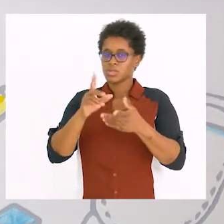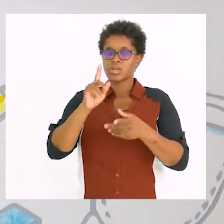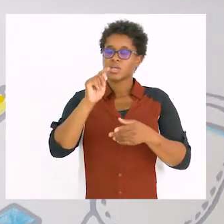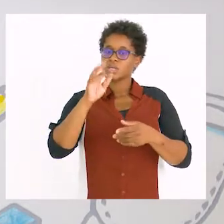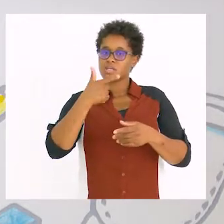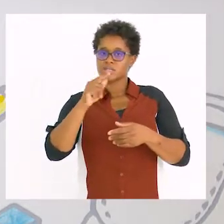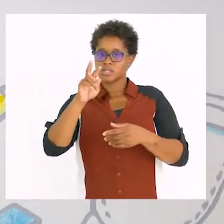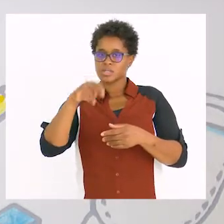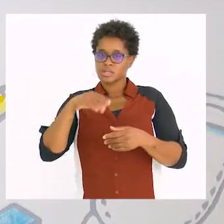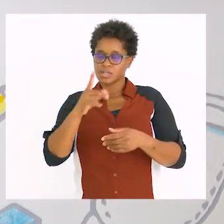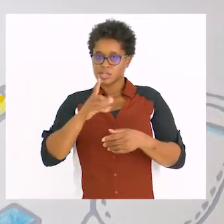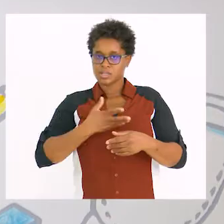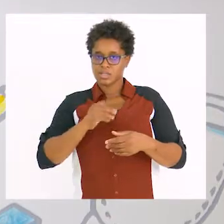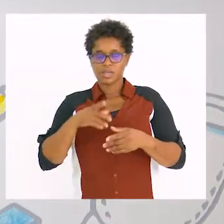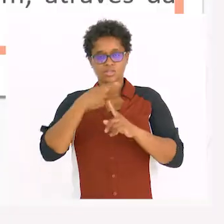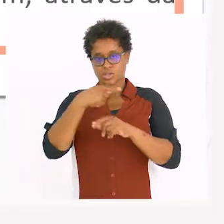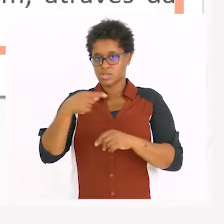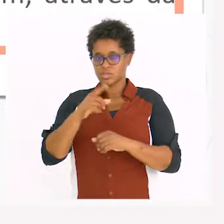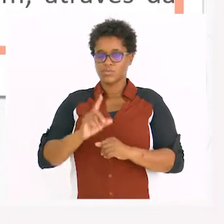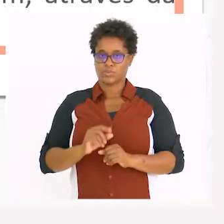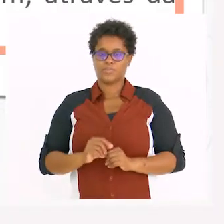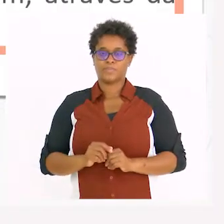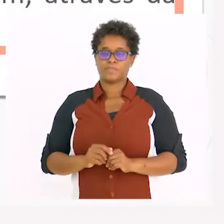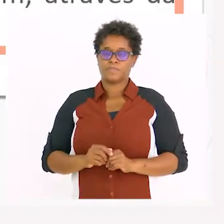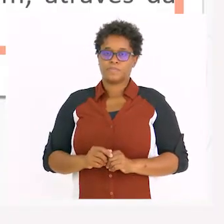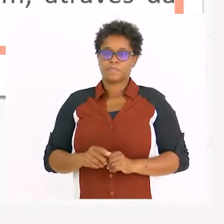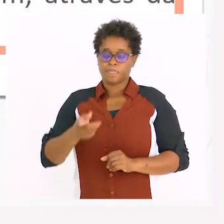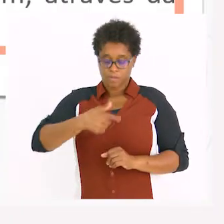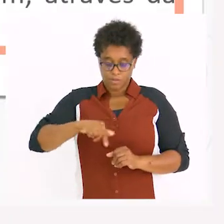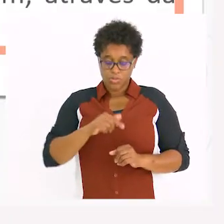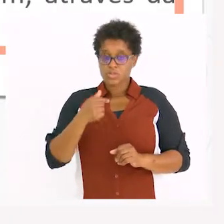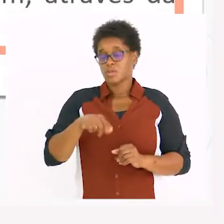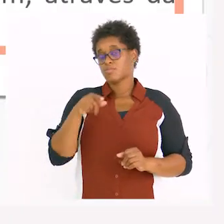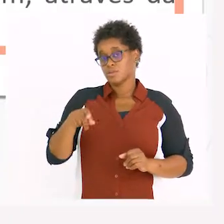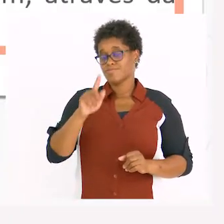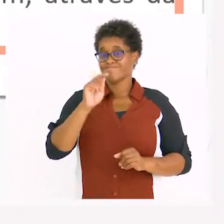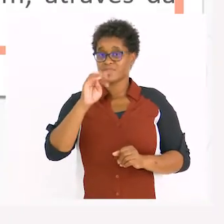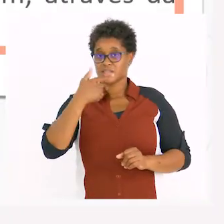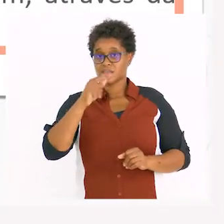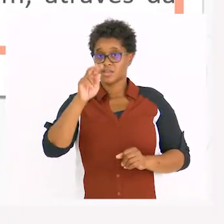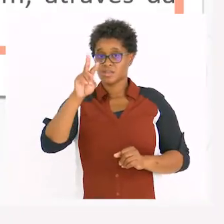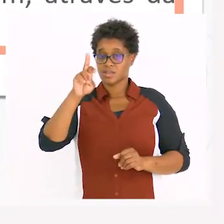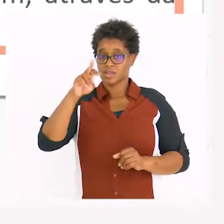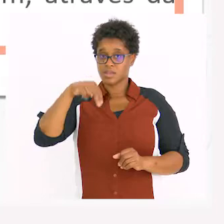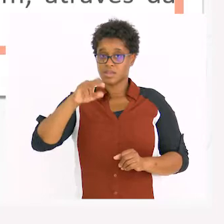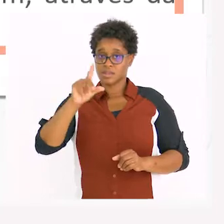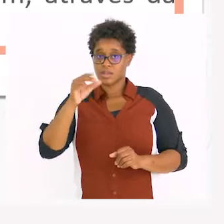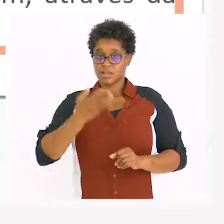externalidades negativas. Nós temos aqui que externalidades